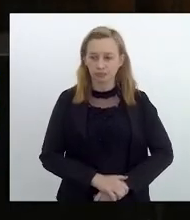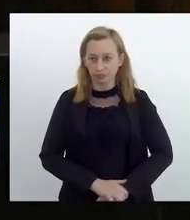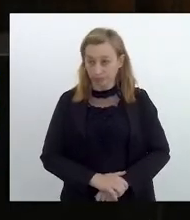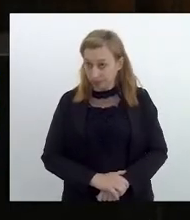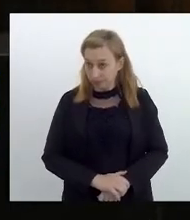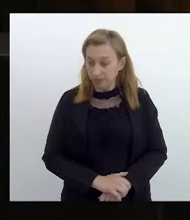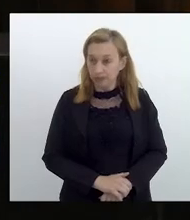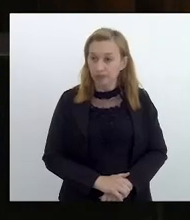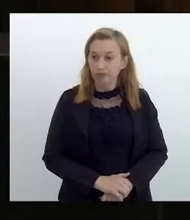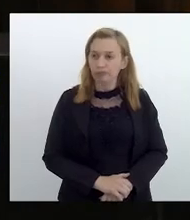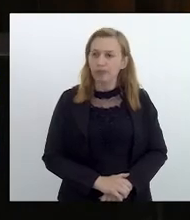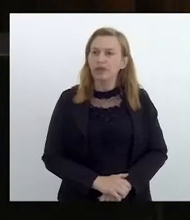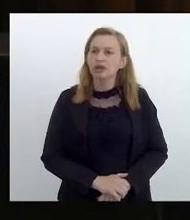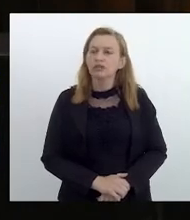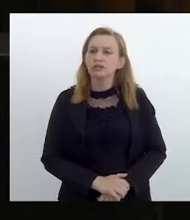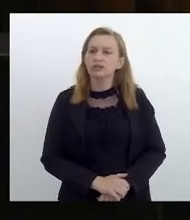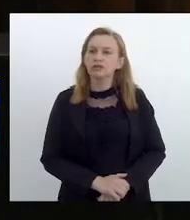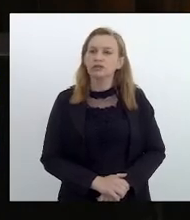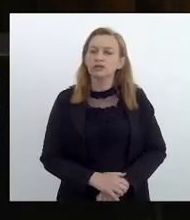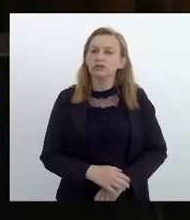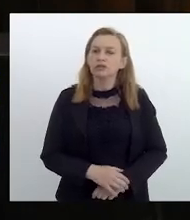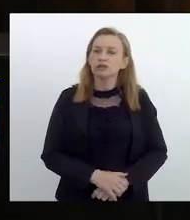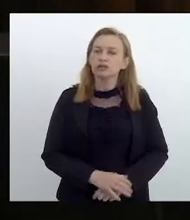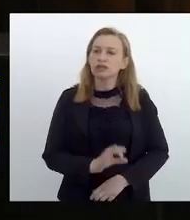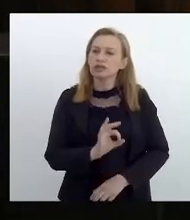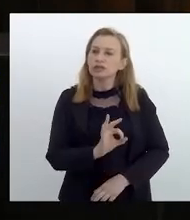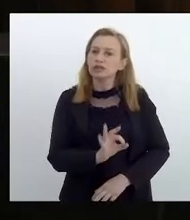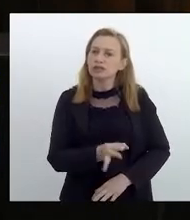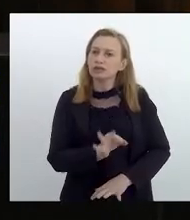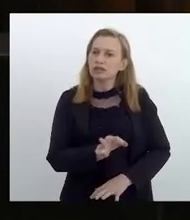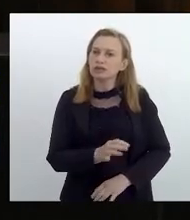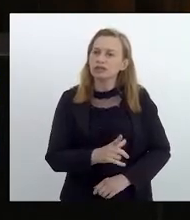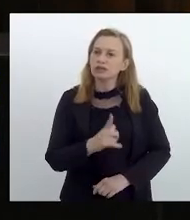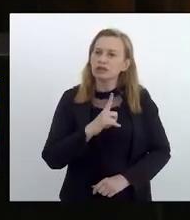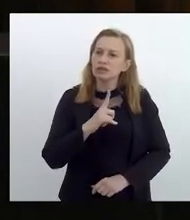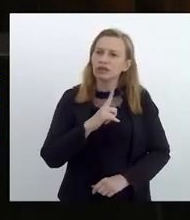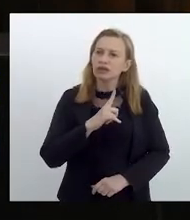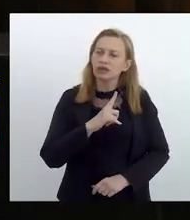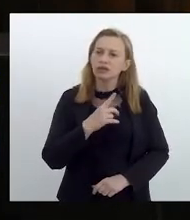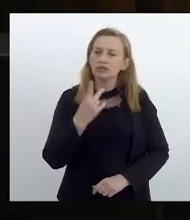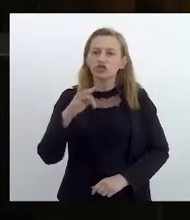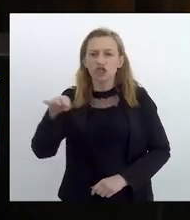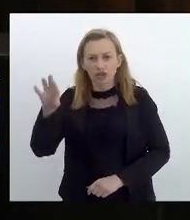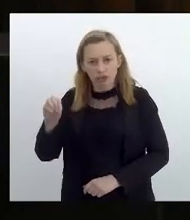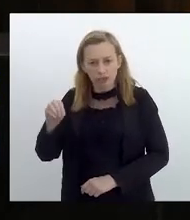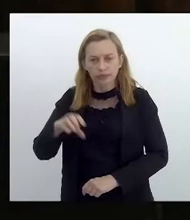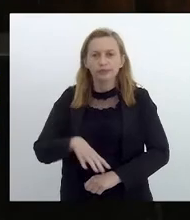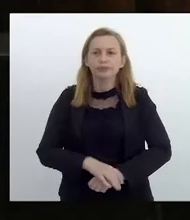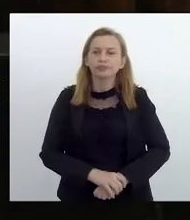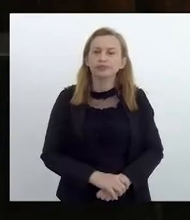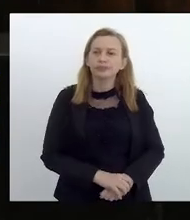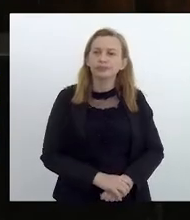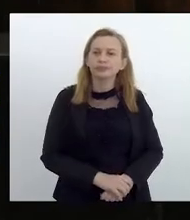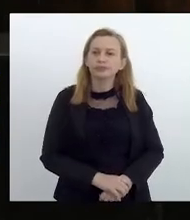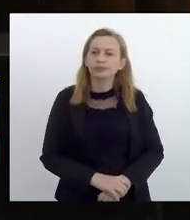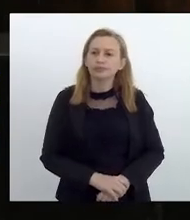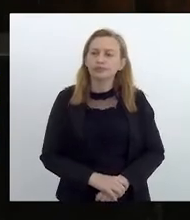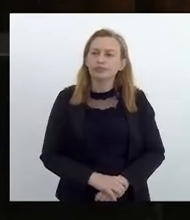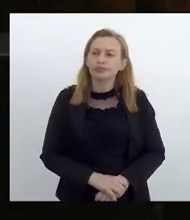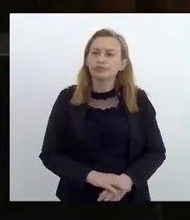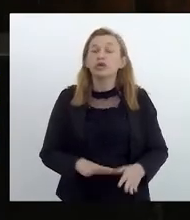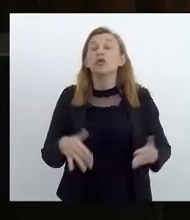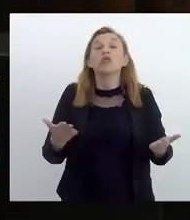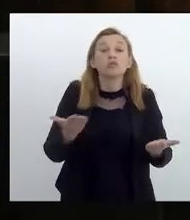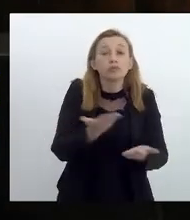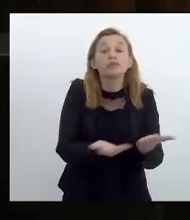cobertos no Cent é garantido o os seus treinos e qual